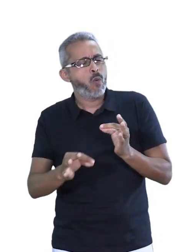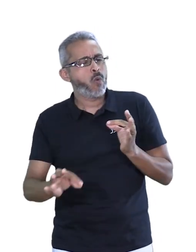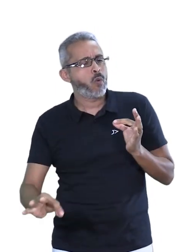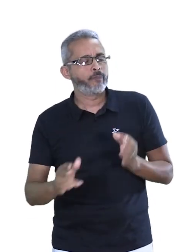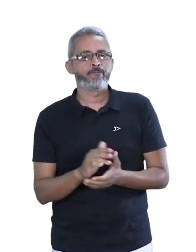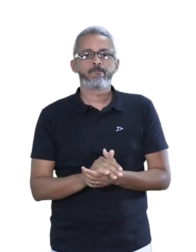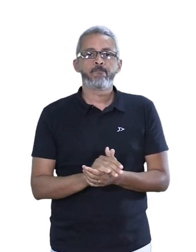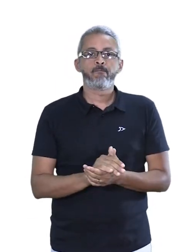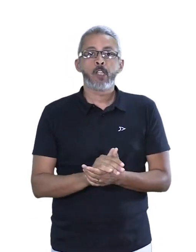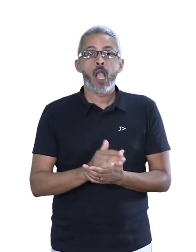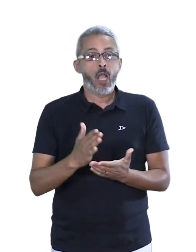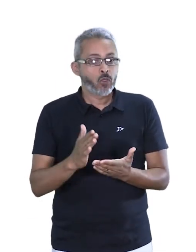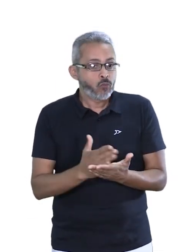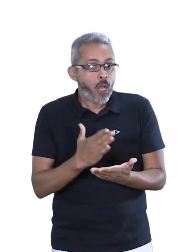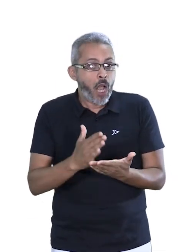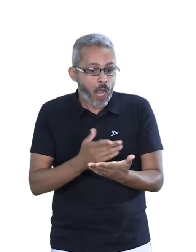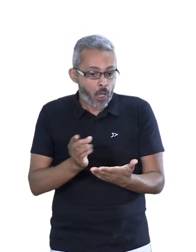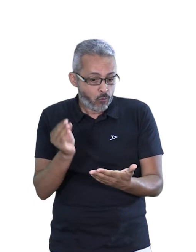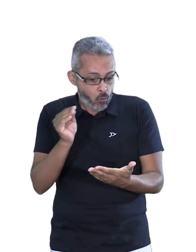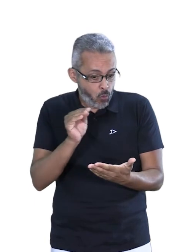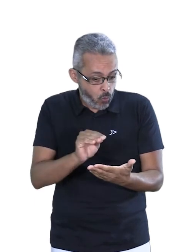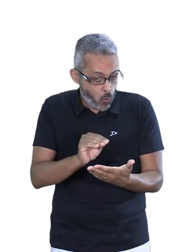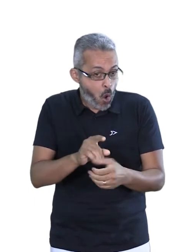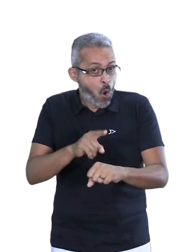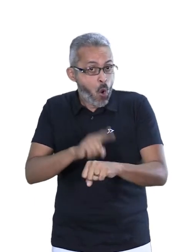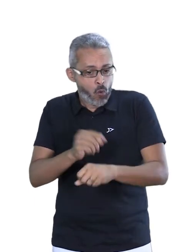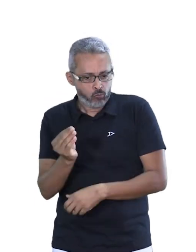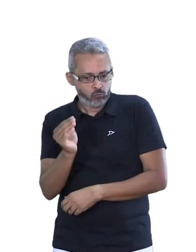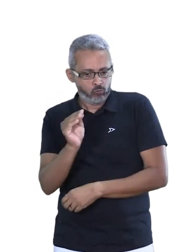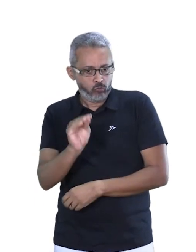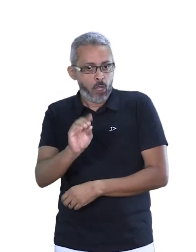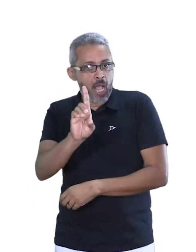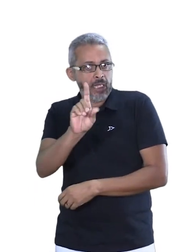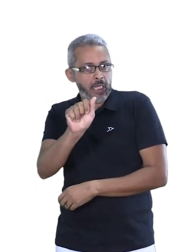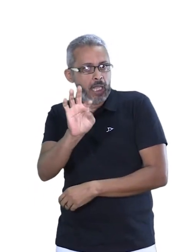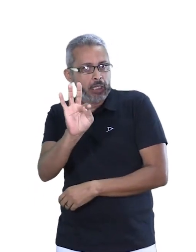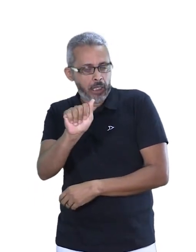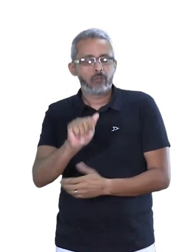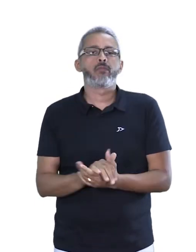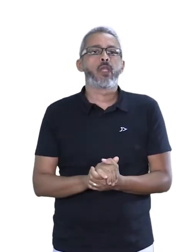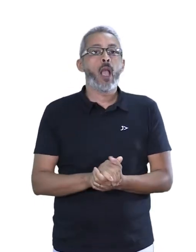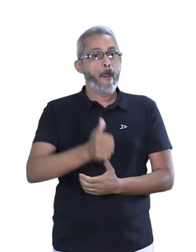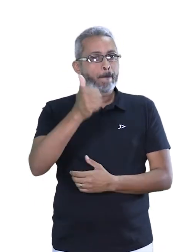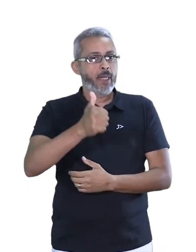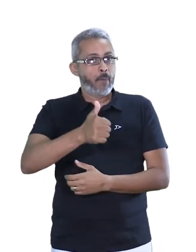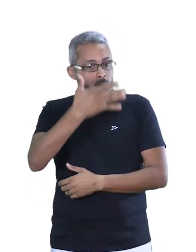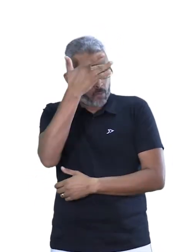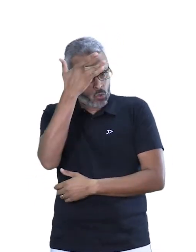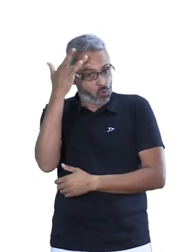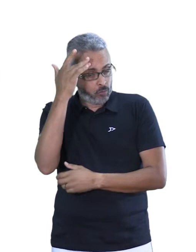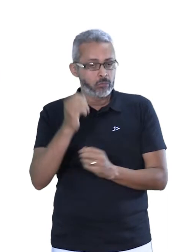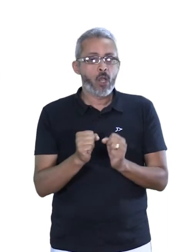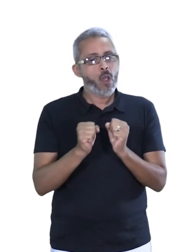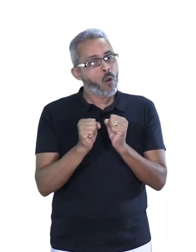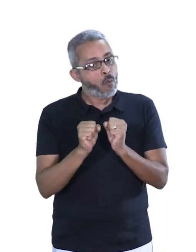As páginas apresentam a data em que o texto foi escrito. Texto em primeira pessoa.